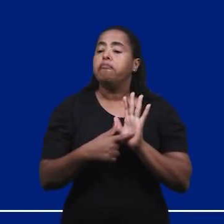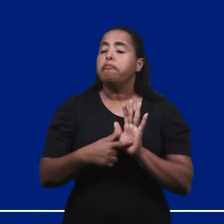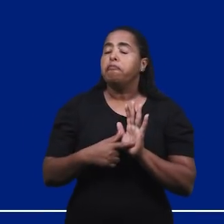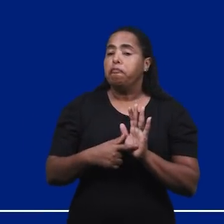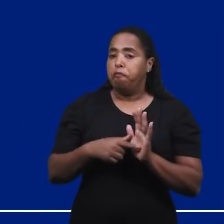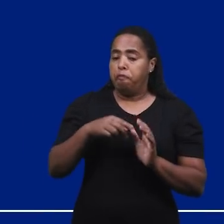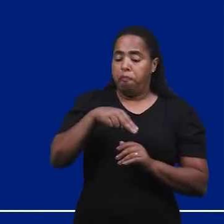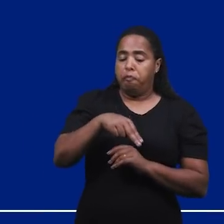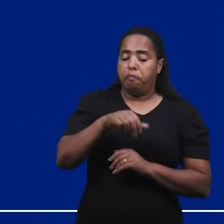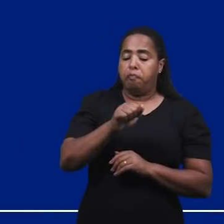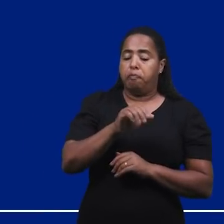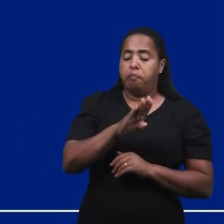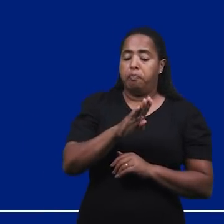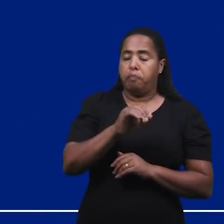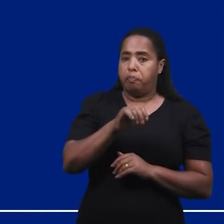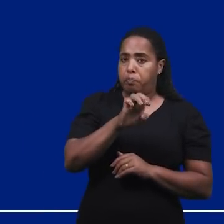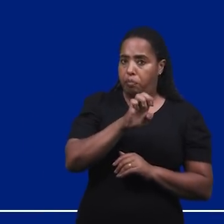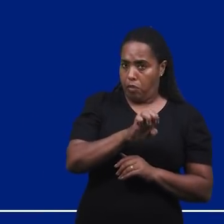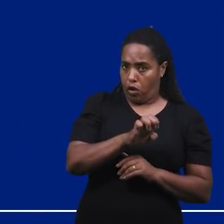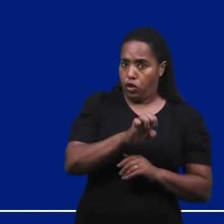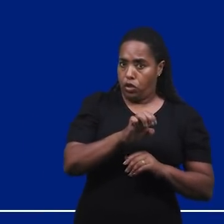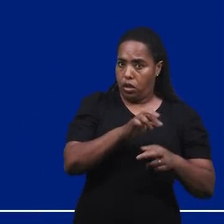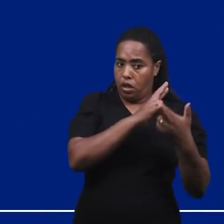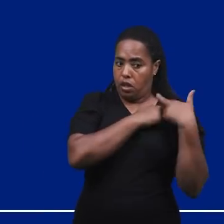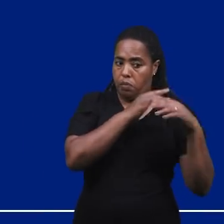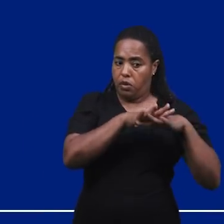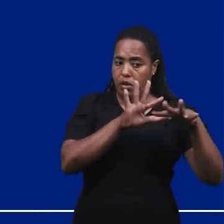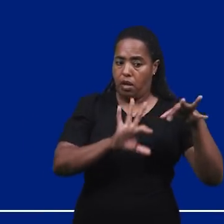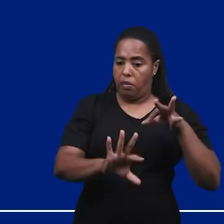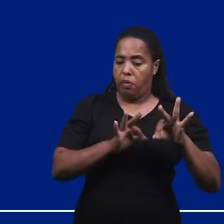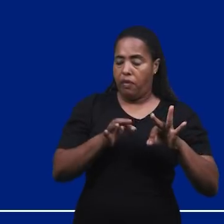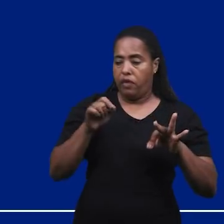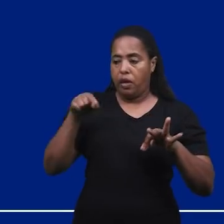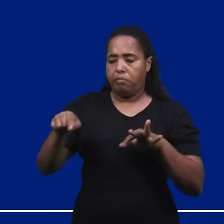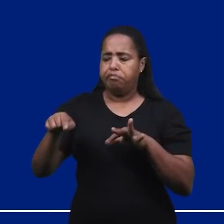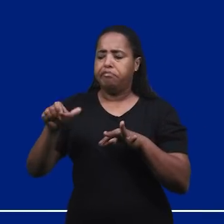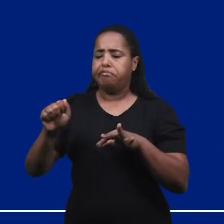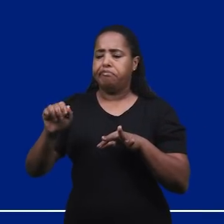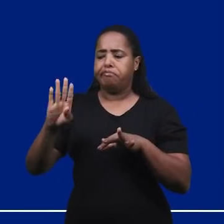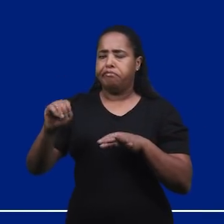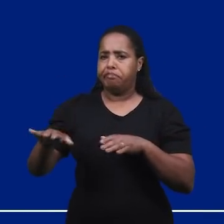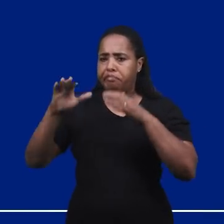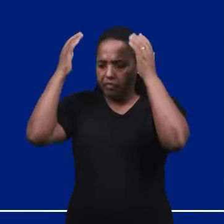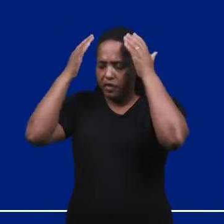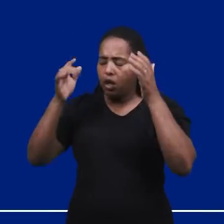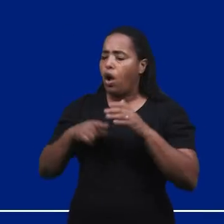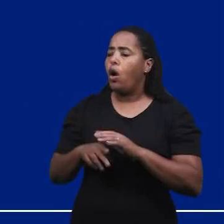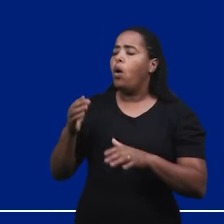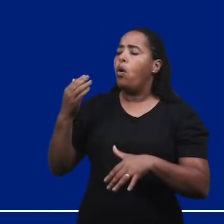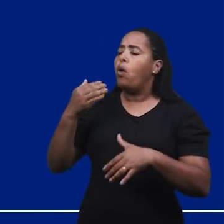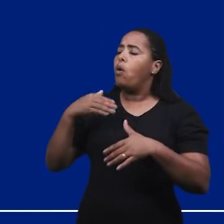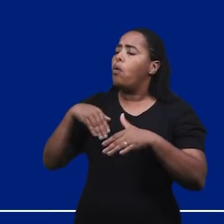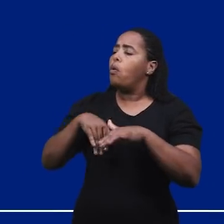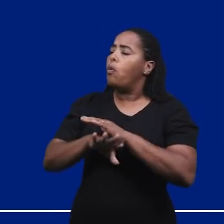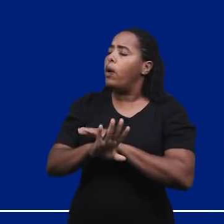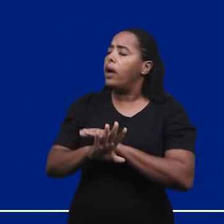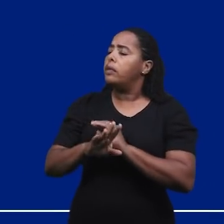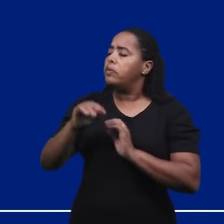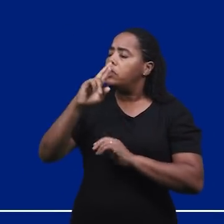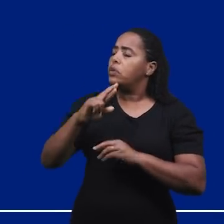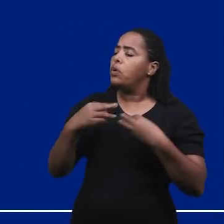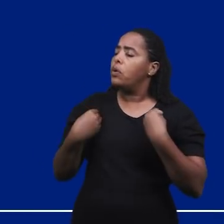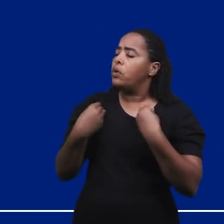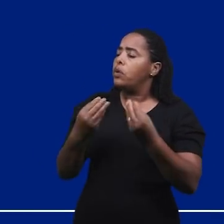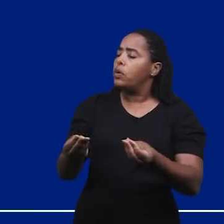Acabe, Nabote era o dono da vinha e Acabe era o rei: Guarda-me o Senhor de que eu te dê a herança